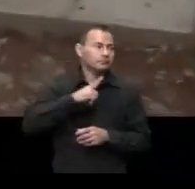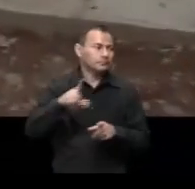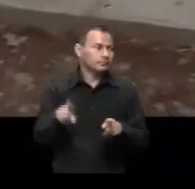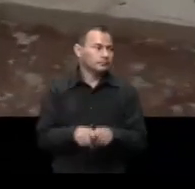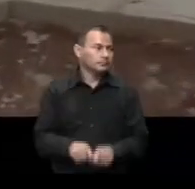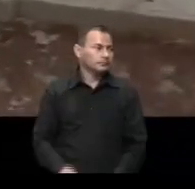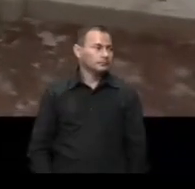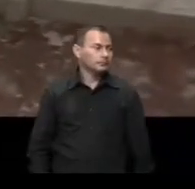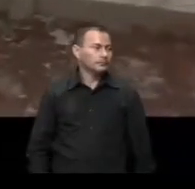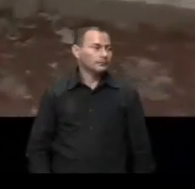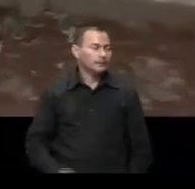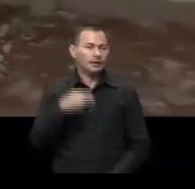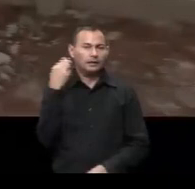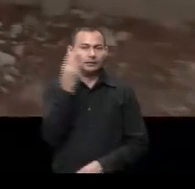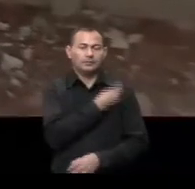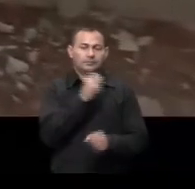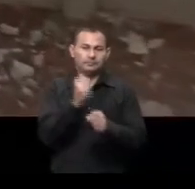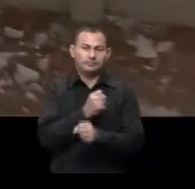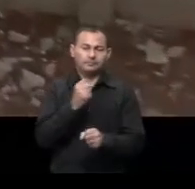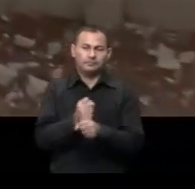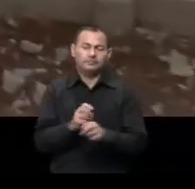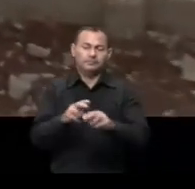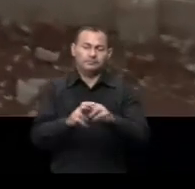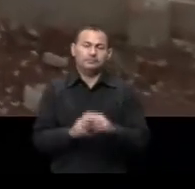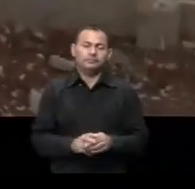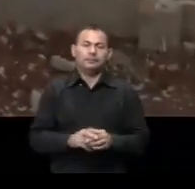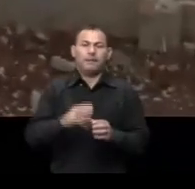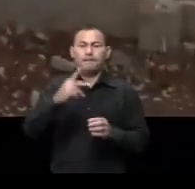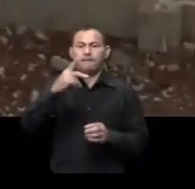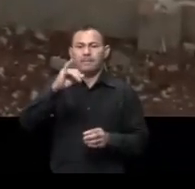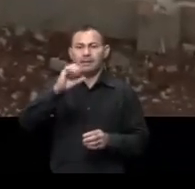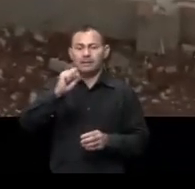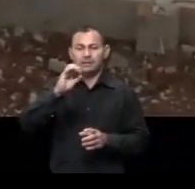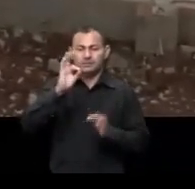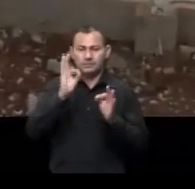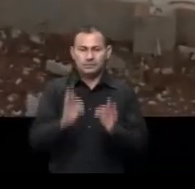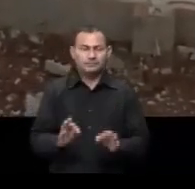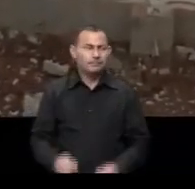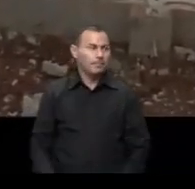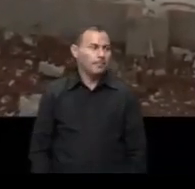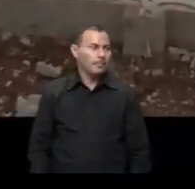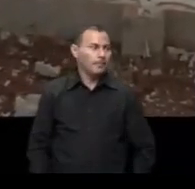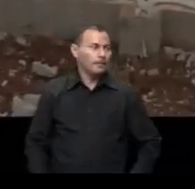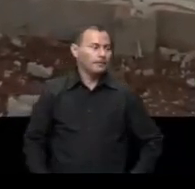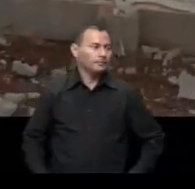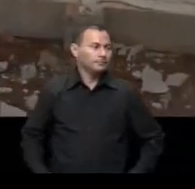ter a nossa concretagem, tá? Do piso.